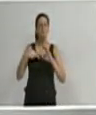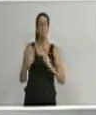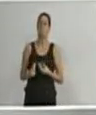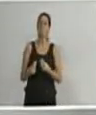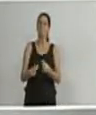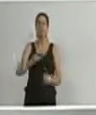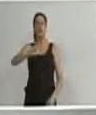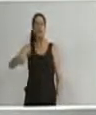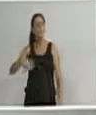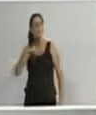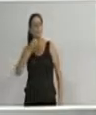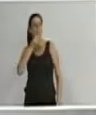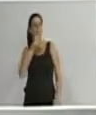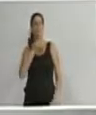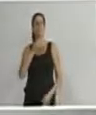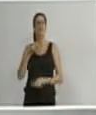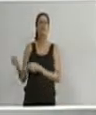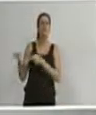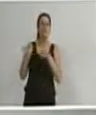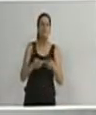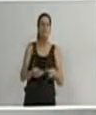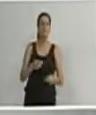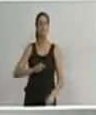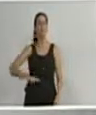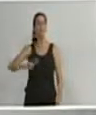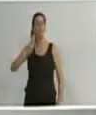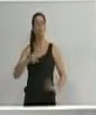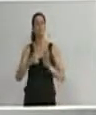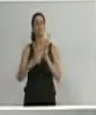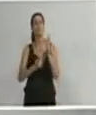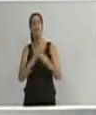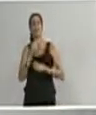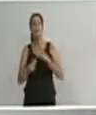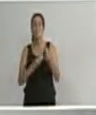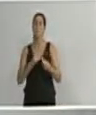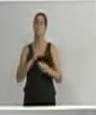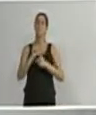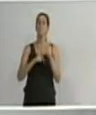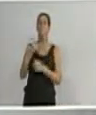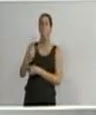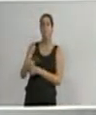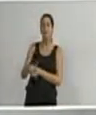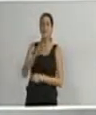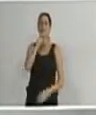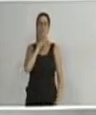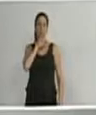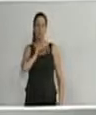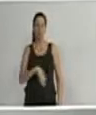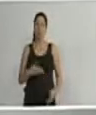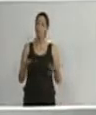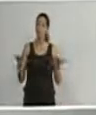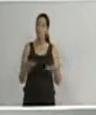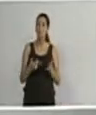também para divulgar os seus trabalhos que realizam todos os sábados à tarde. Nós gostaríamos de trazer também algumas imagens